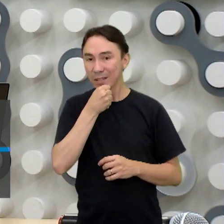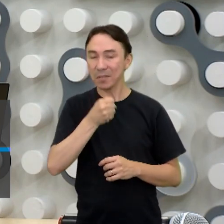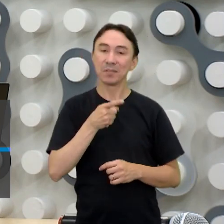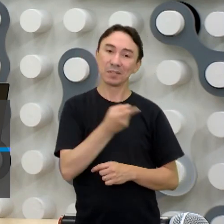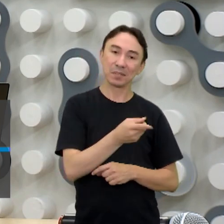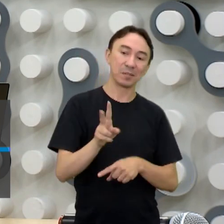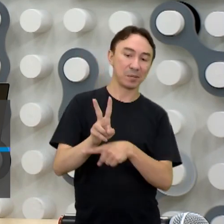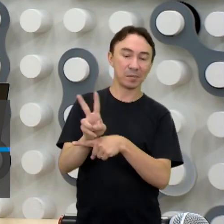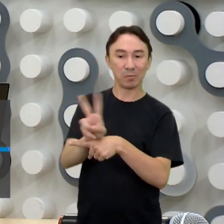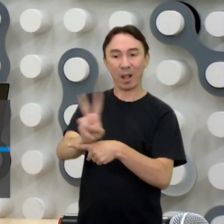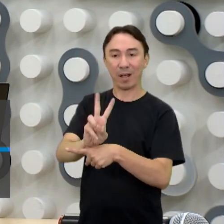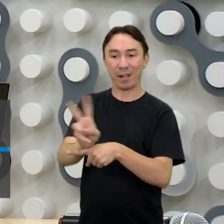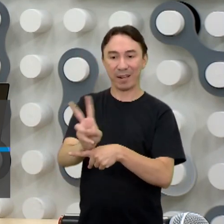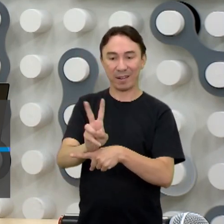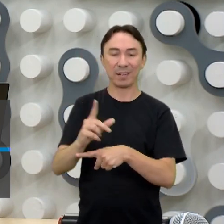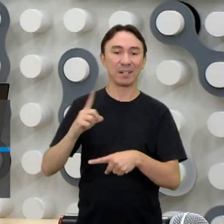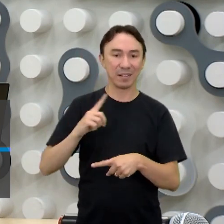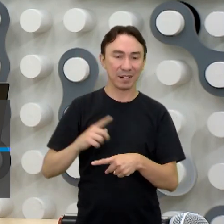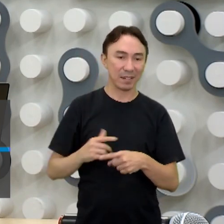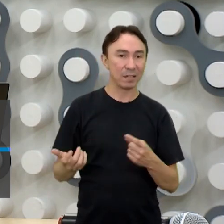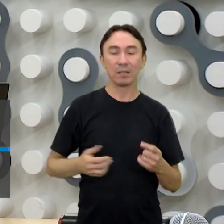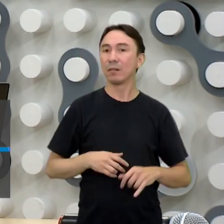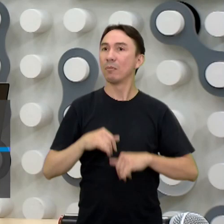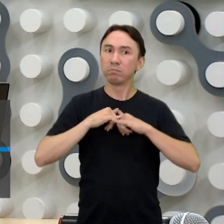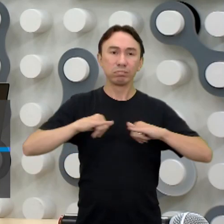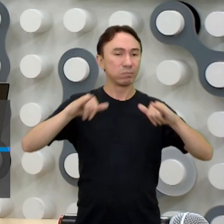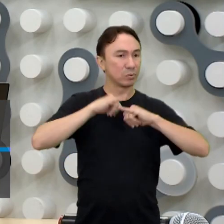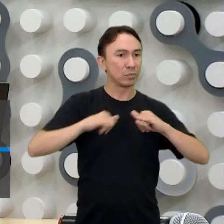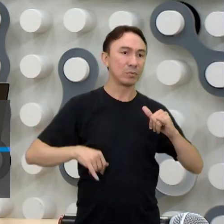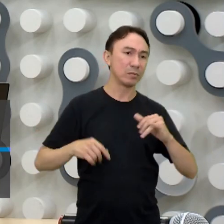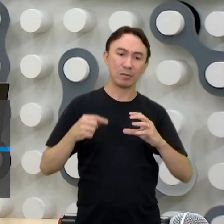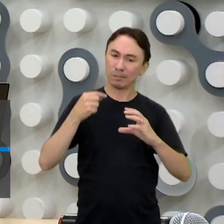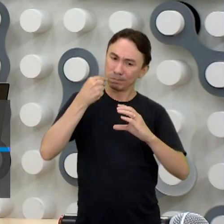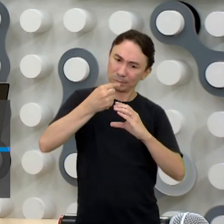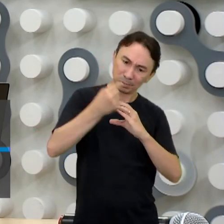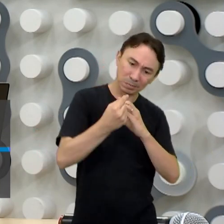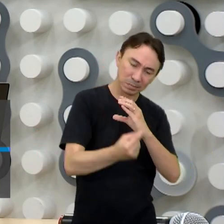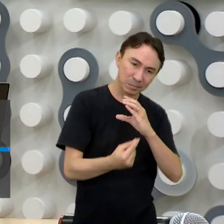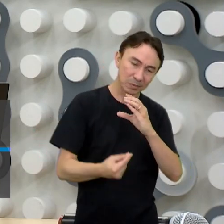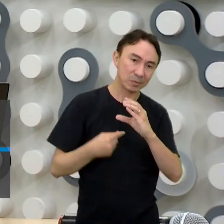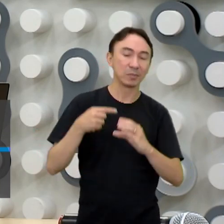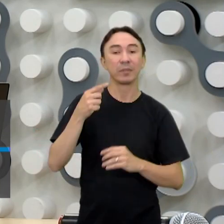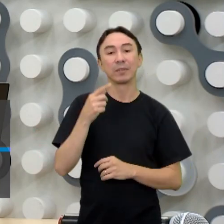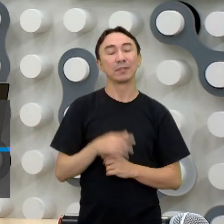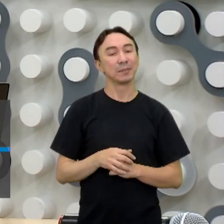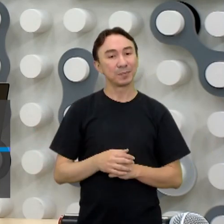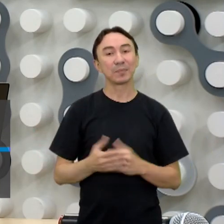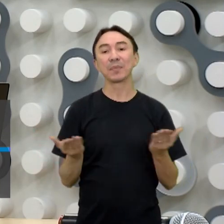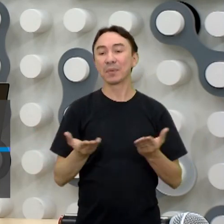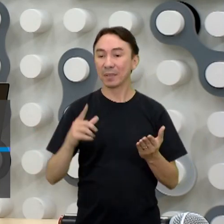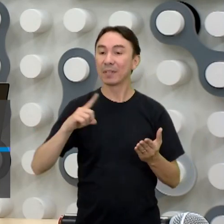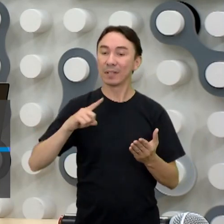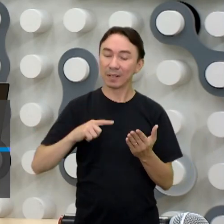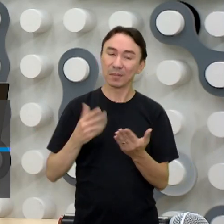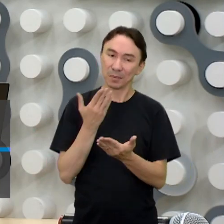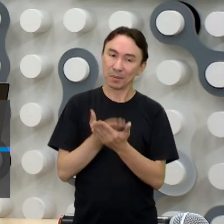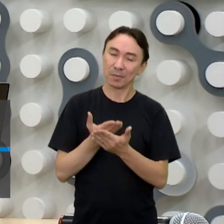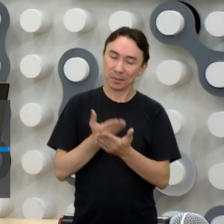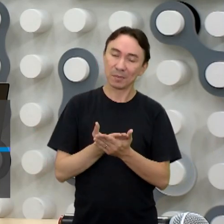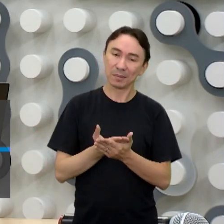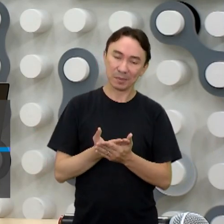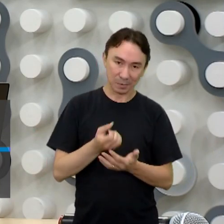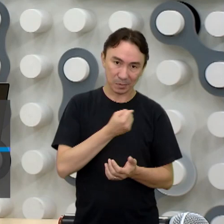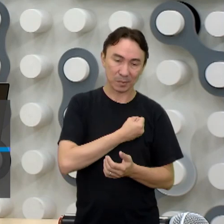Falamos sobre isso na aula 1, na aula de introdução 1, certo? E tá na aula chamada Observatório da Imprensa. Tá bom?